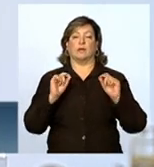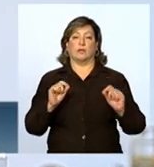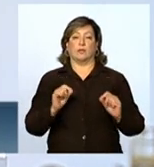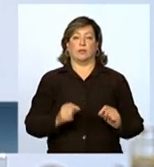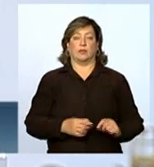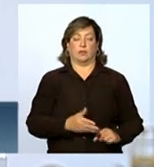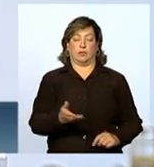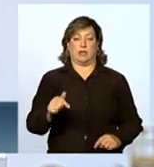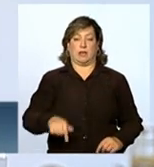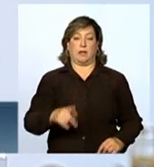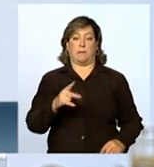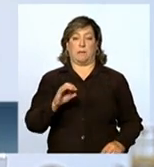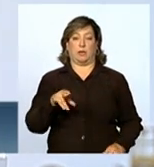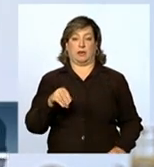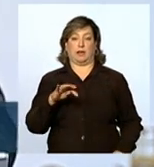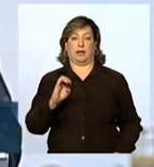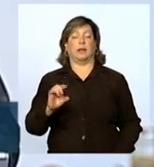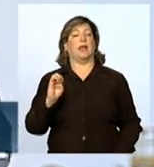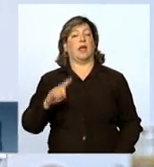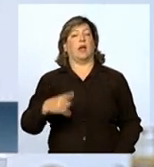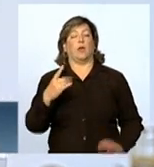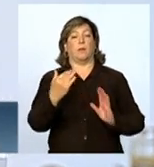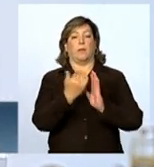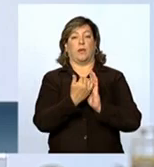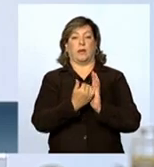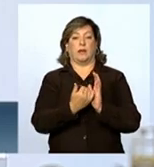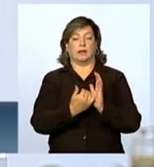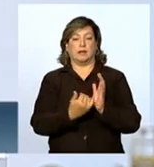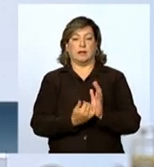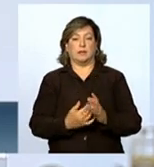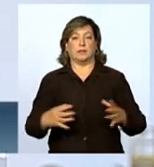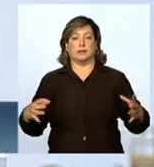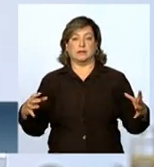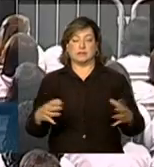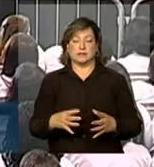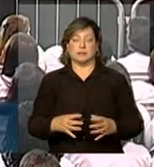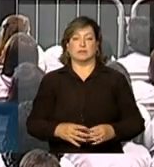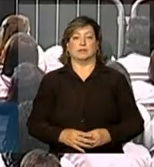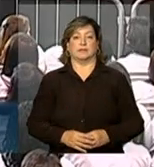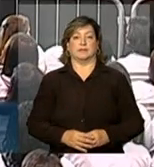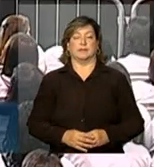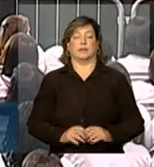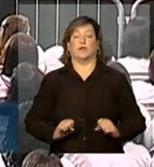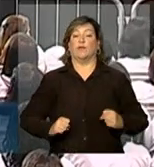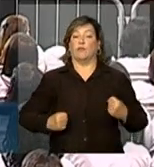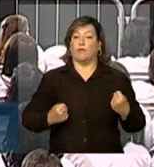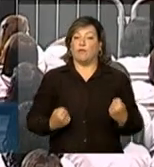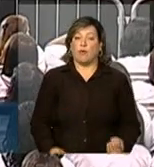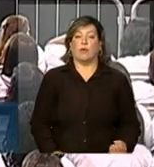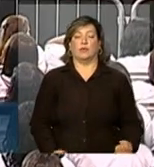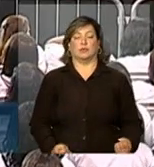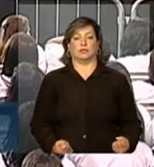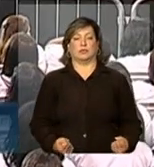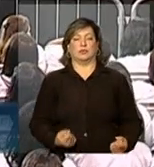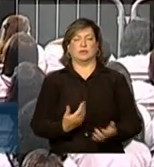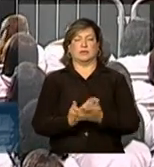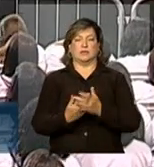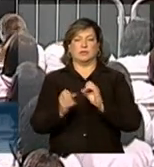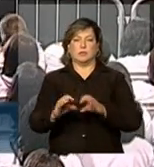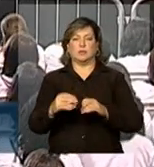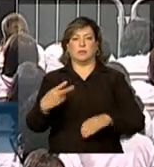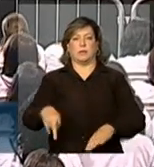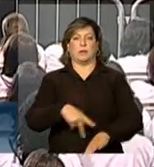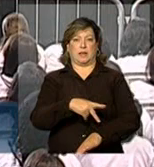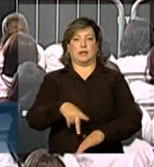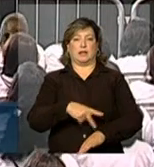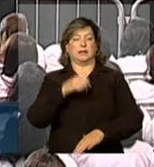um programa que, na verdade, se insere num contexto de esforço educacional do país, que a presidenta Dilma